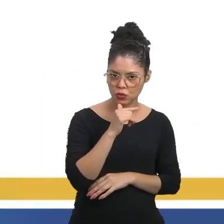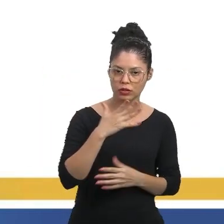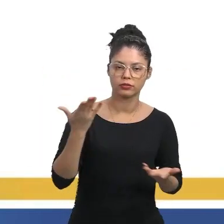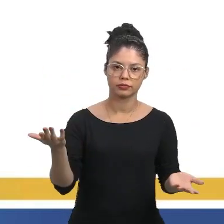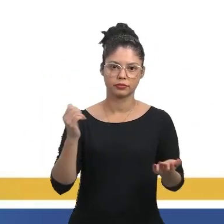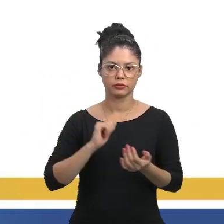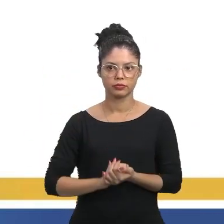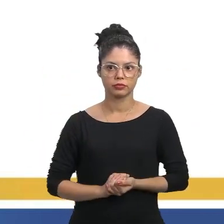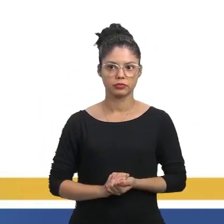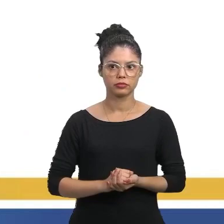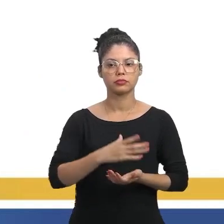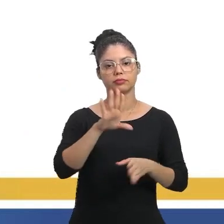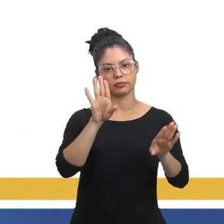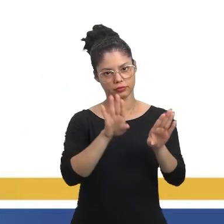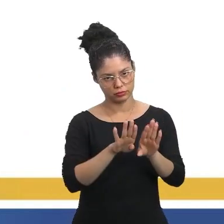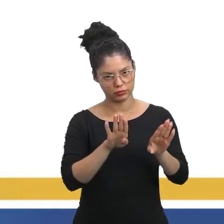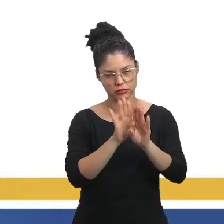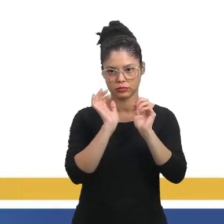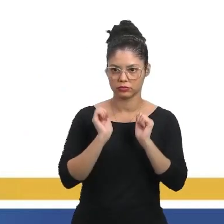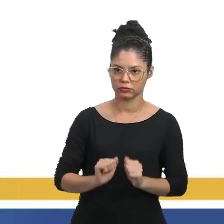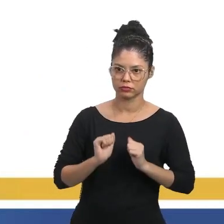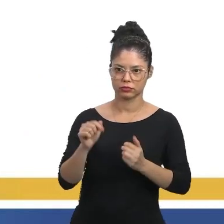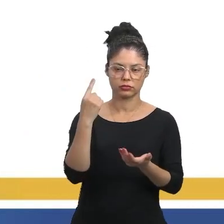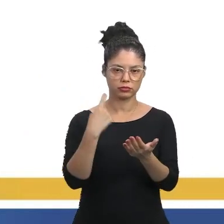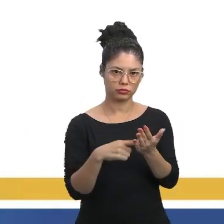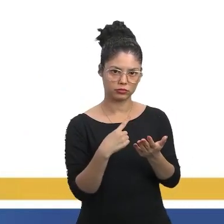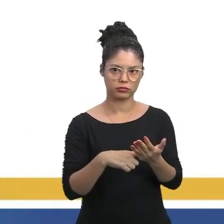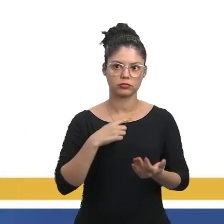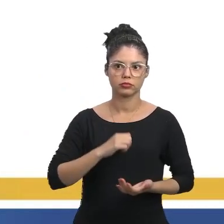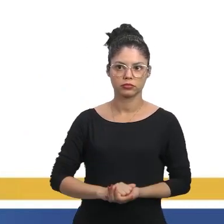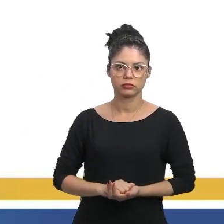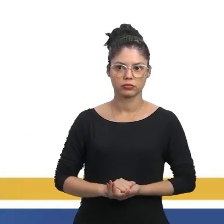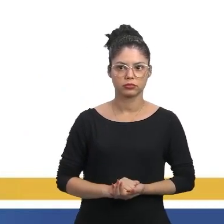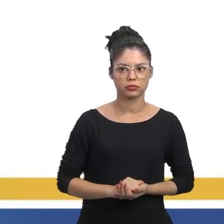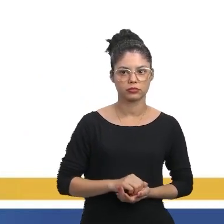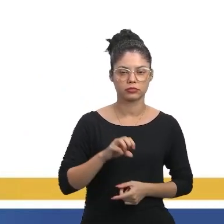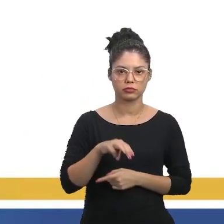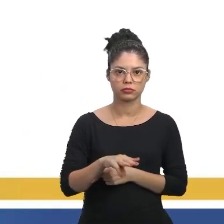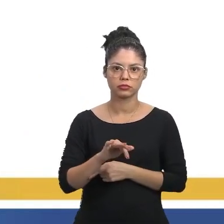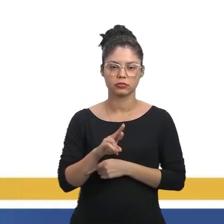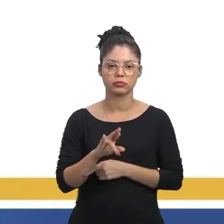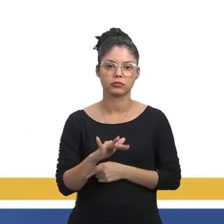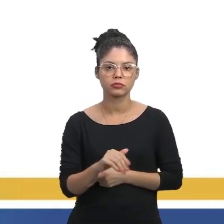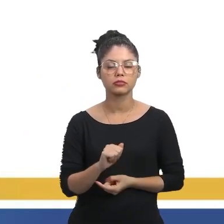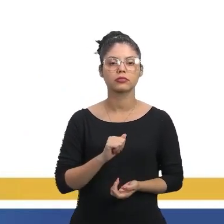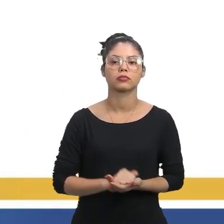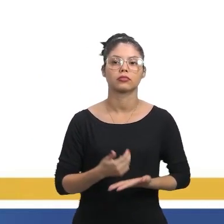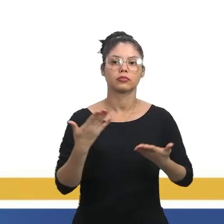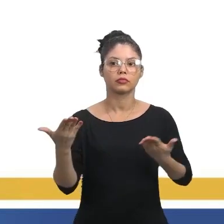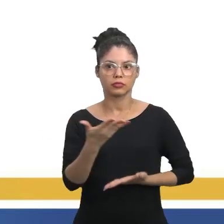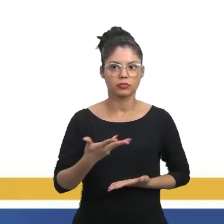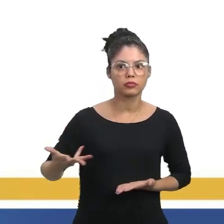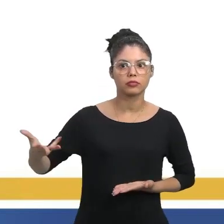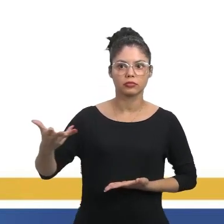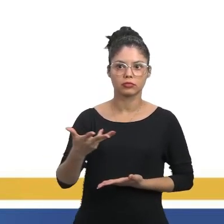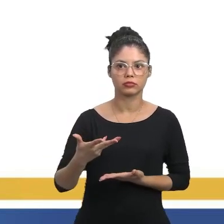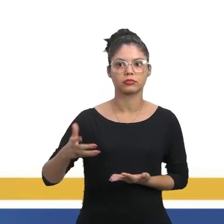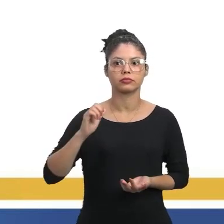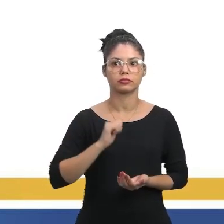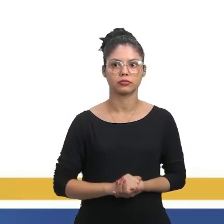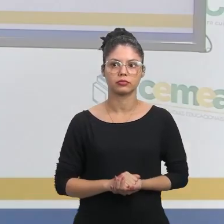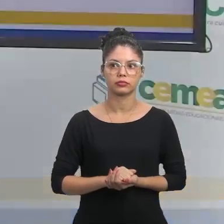vapor. Então, nós também podemos considerar como matéria sim. Então, baseado